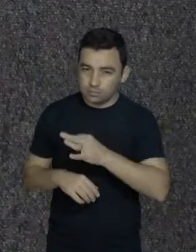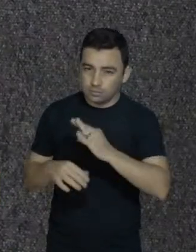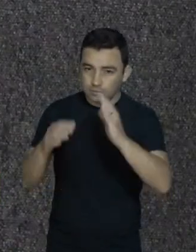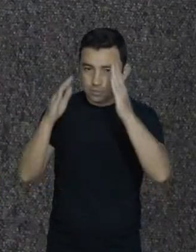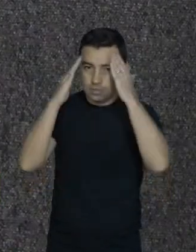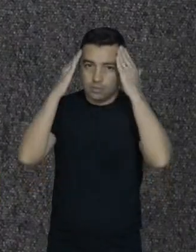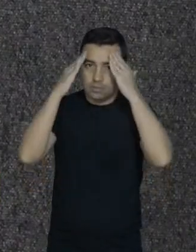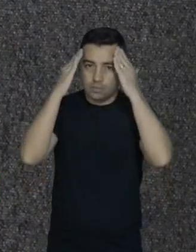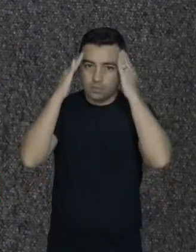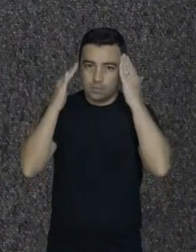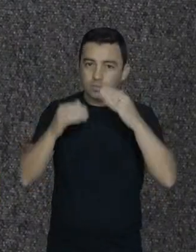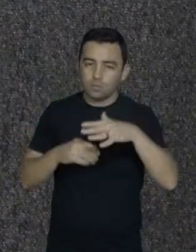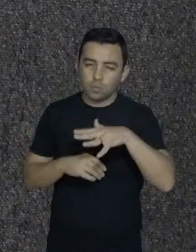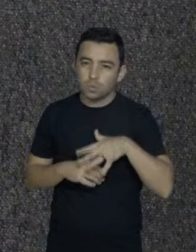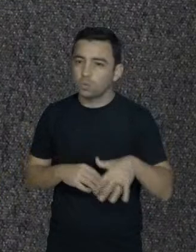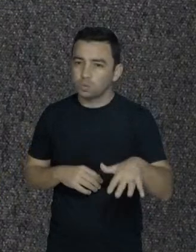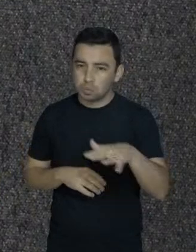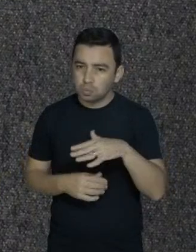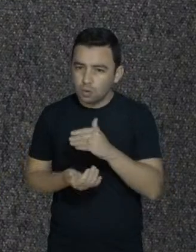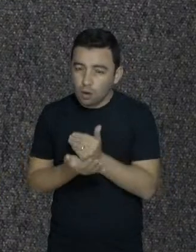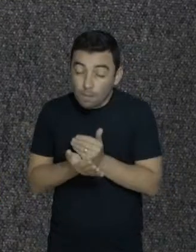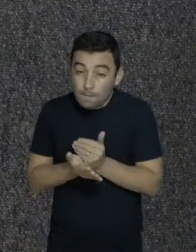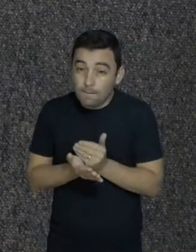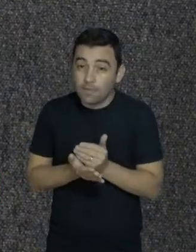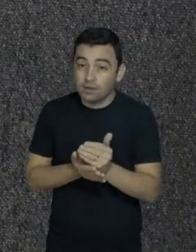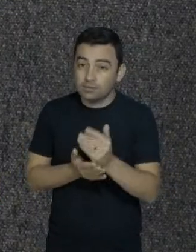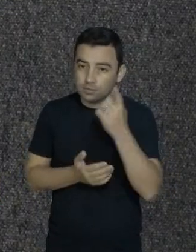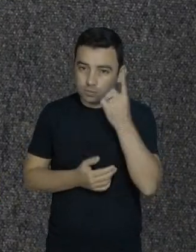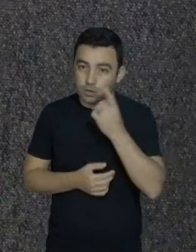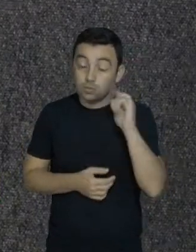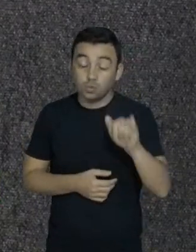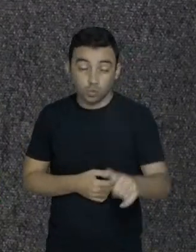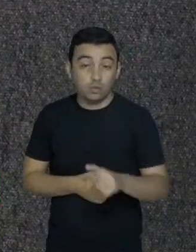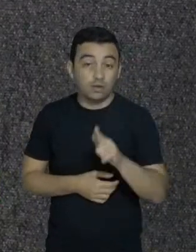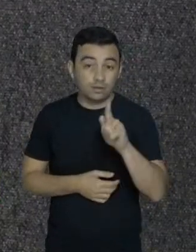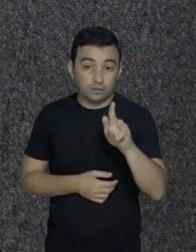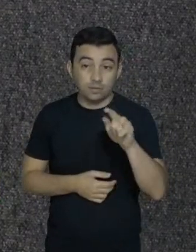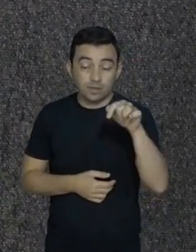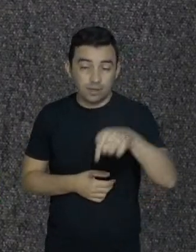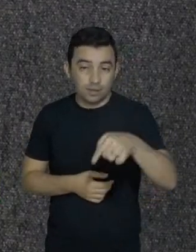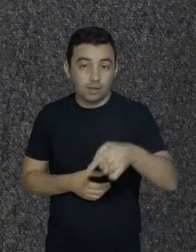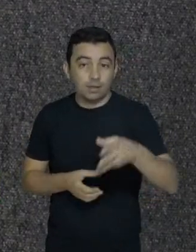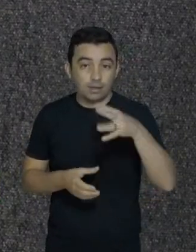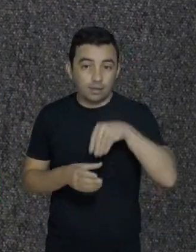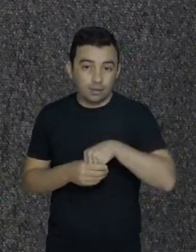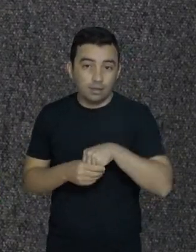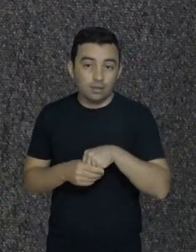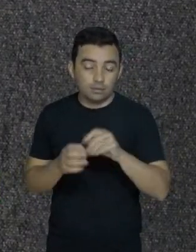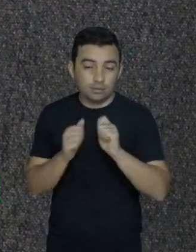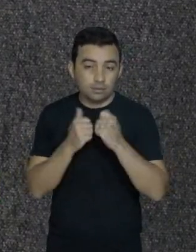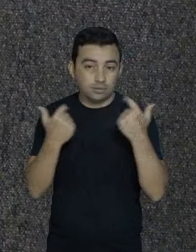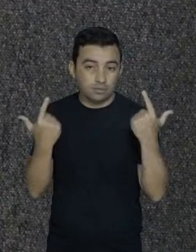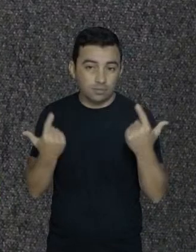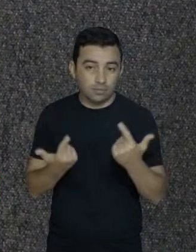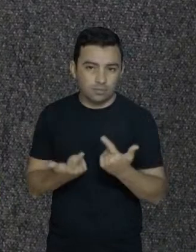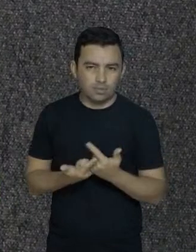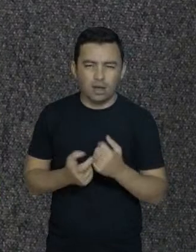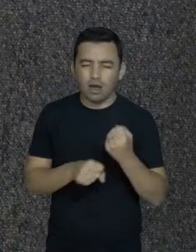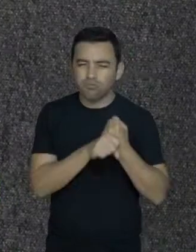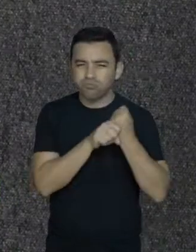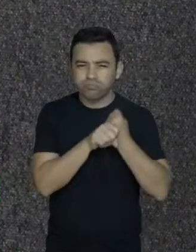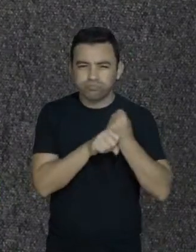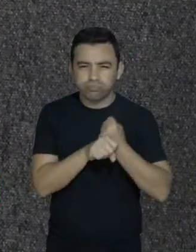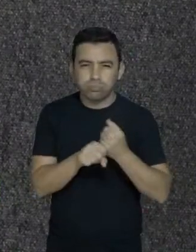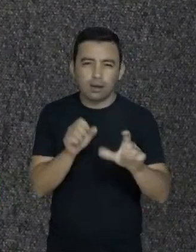que foi iniciado pelo Deputado Júlio Garcia aqui dentro da Assembleia muitos anos com